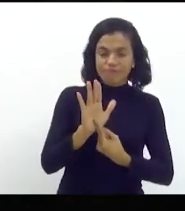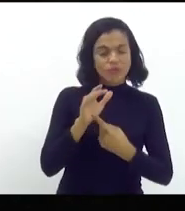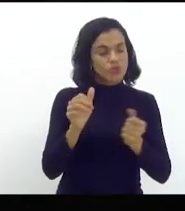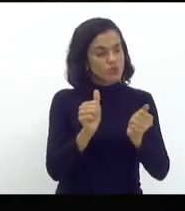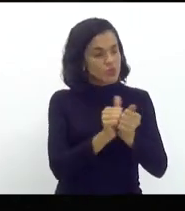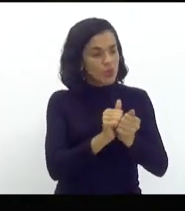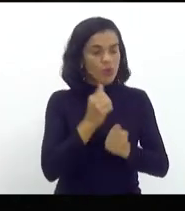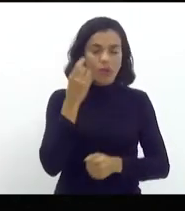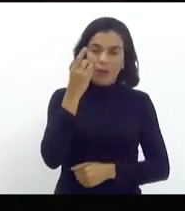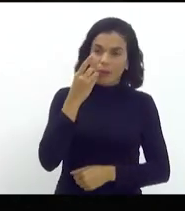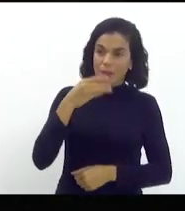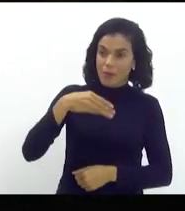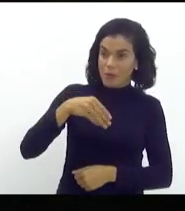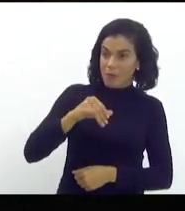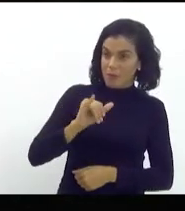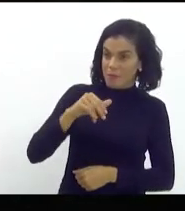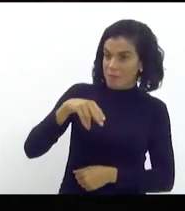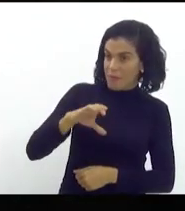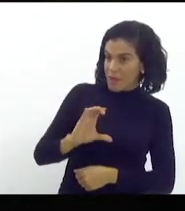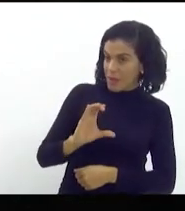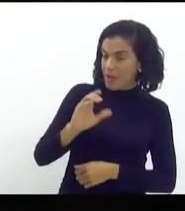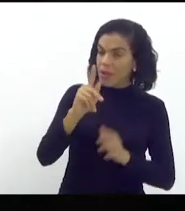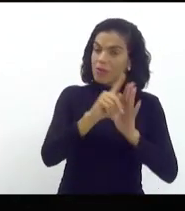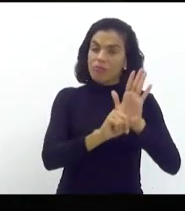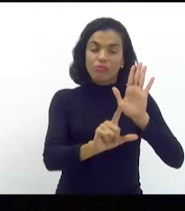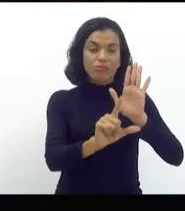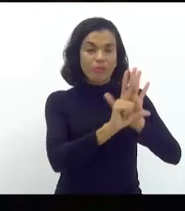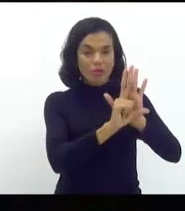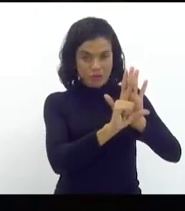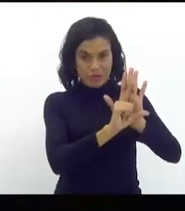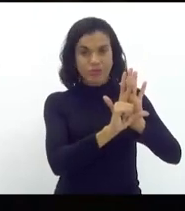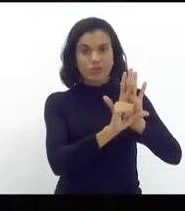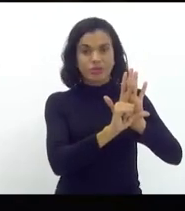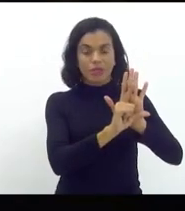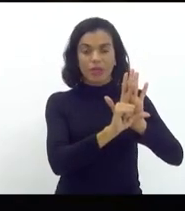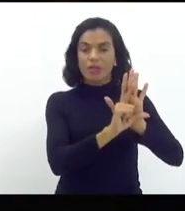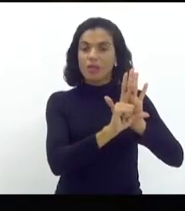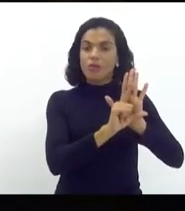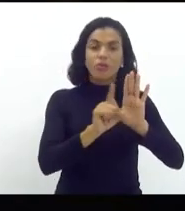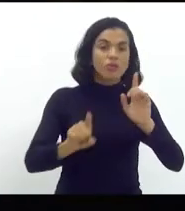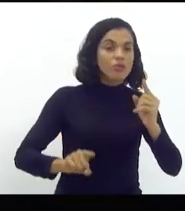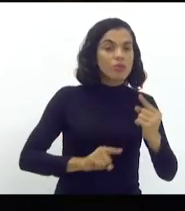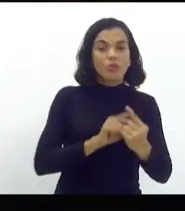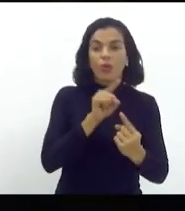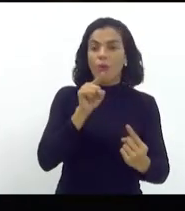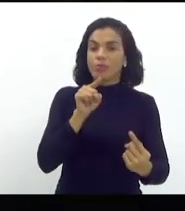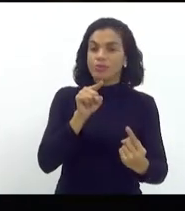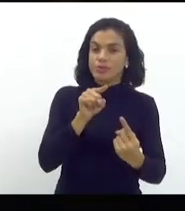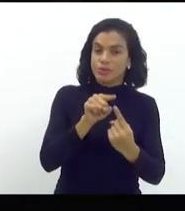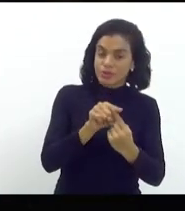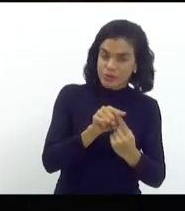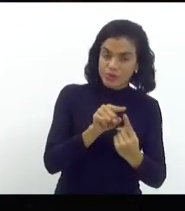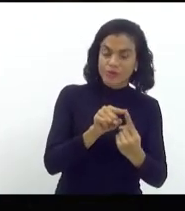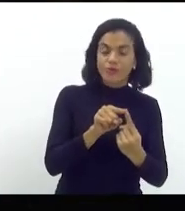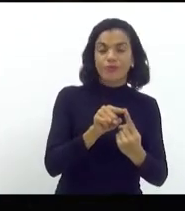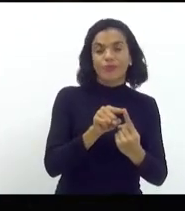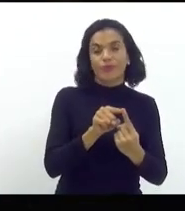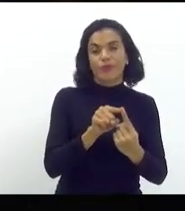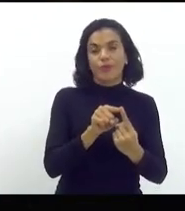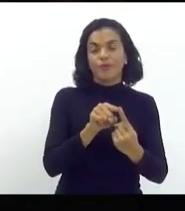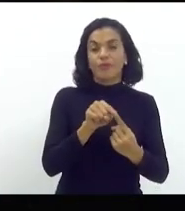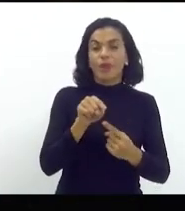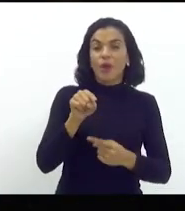e o deputado link um projeto de lei para que